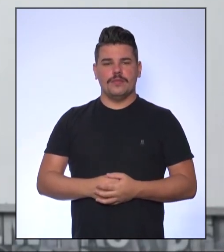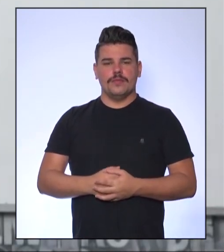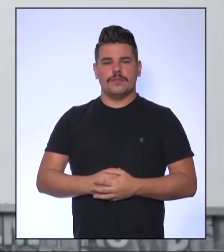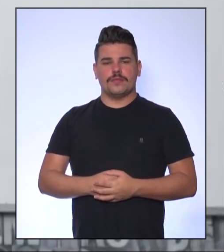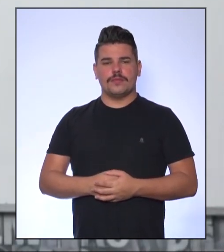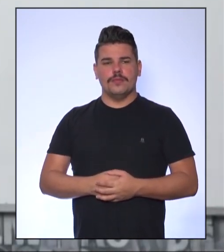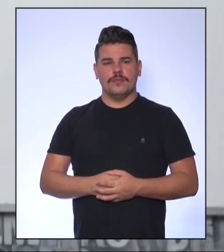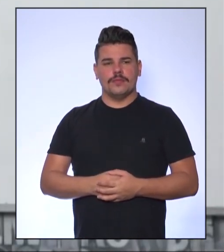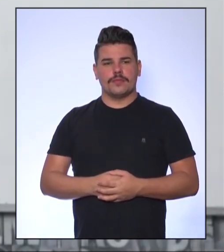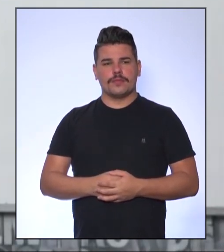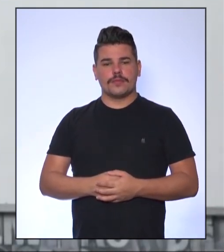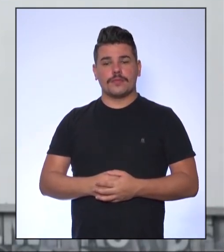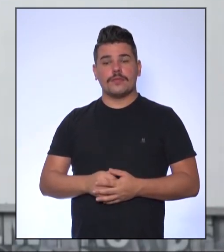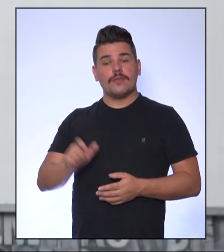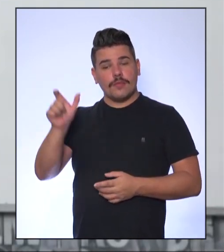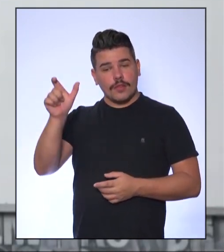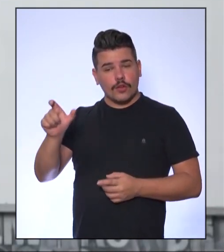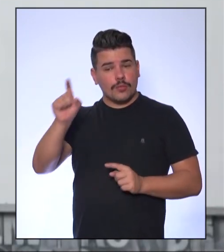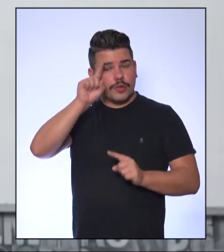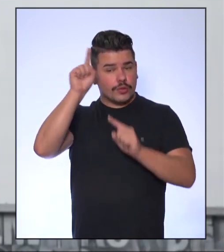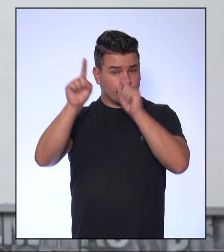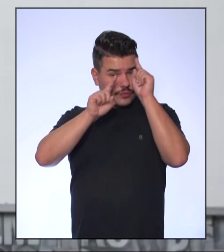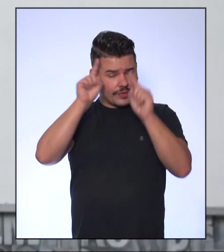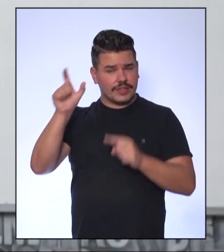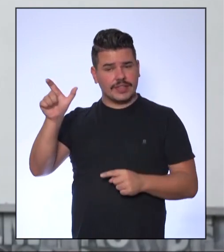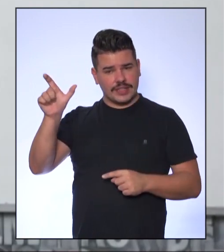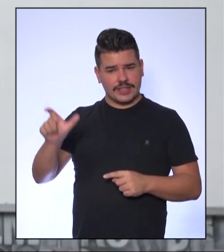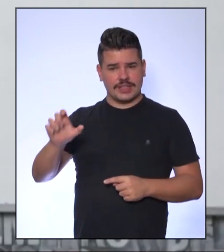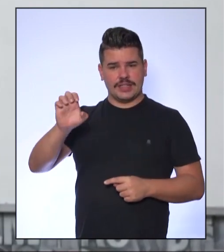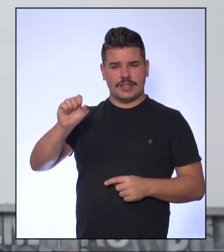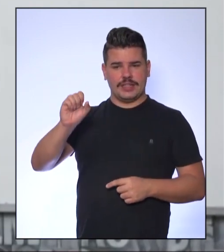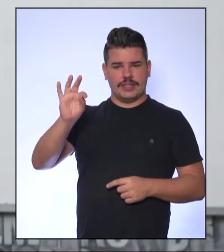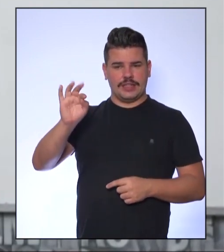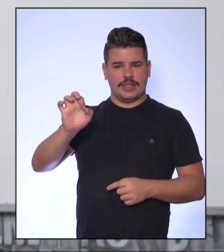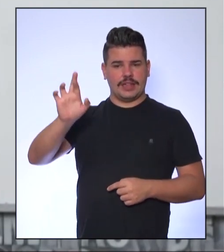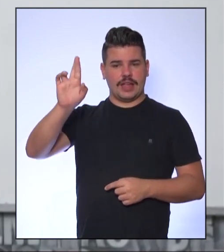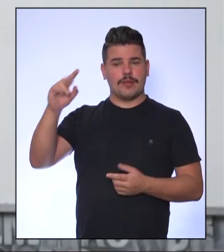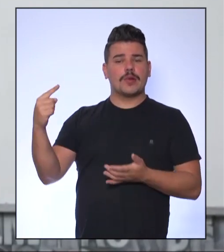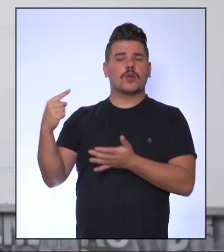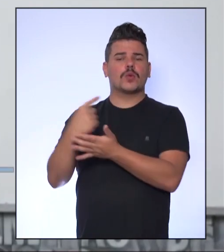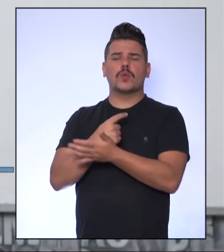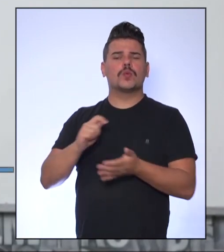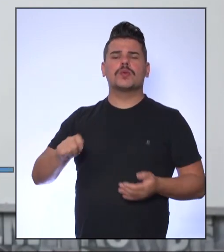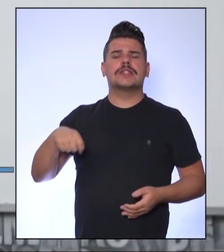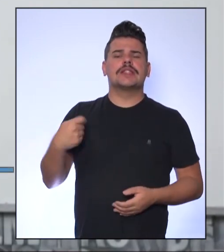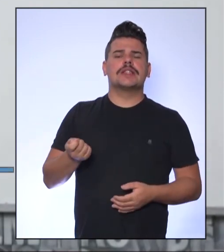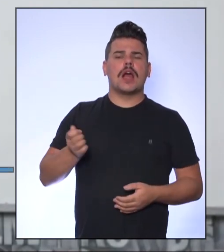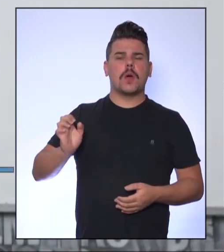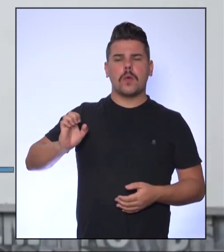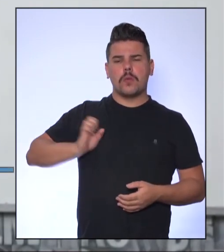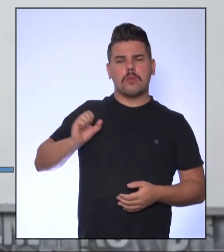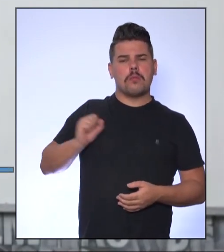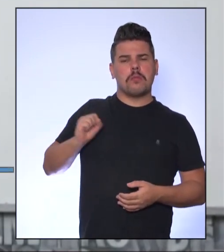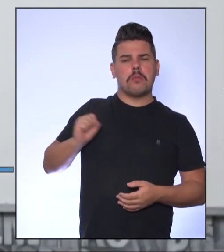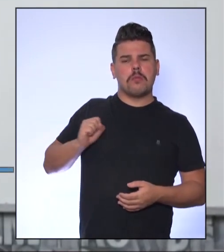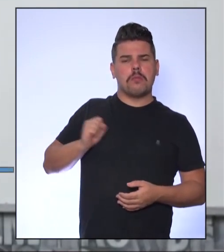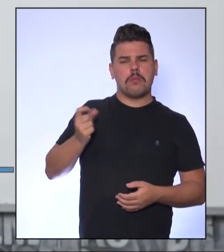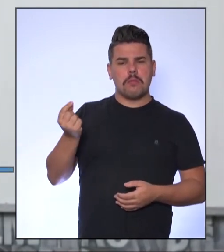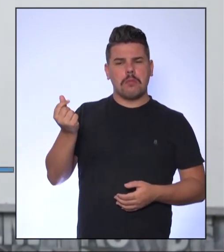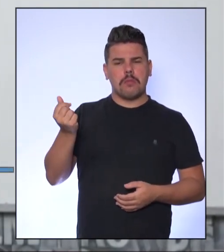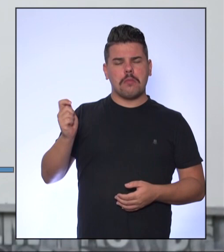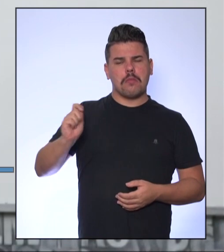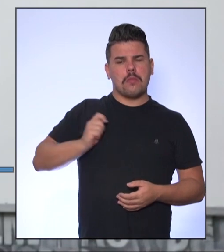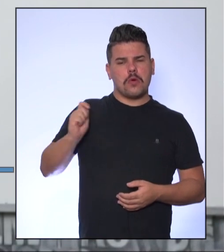A primeira dúvida aqui, Esther Gomes perguntou o que é a burguesia. A burguesia é a